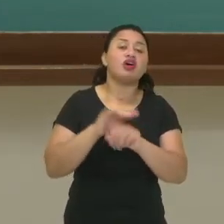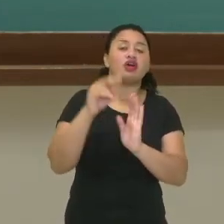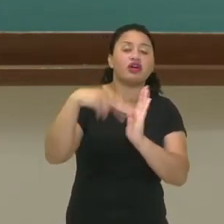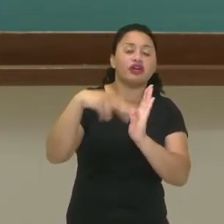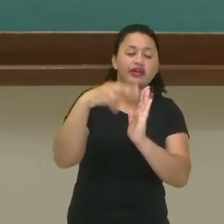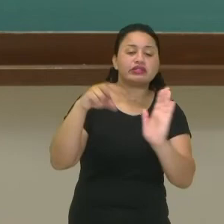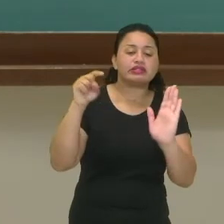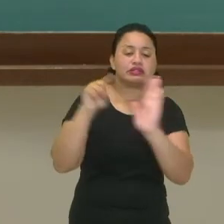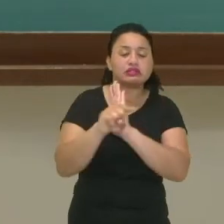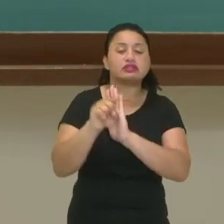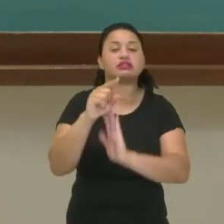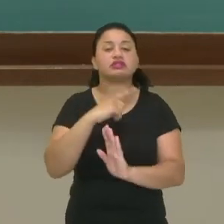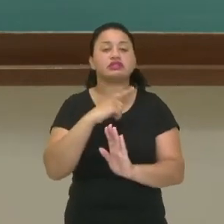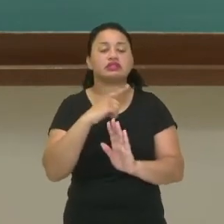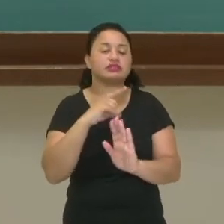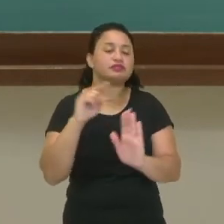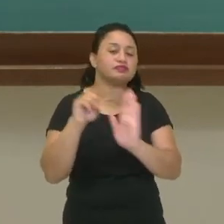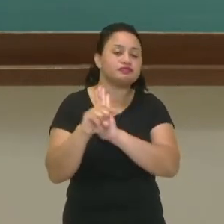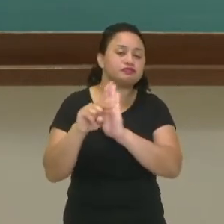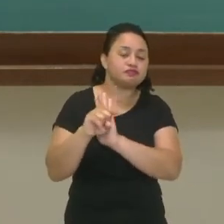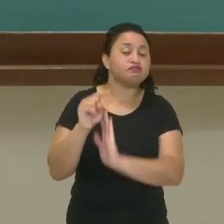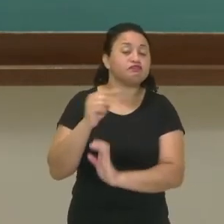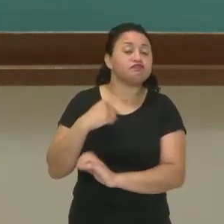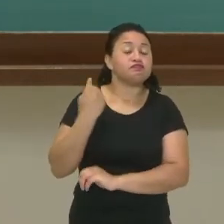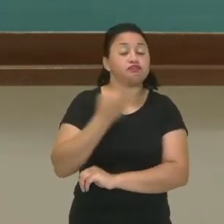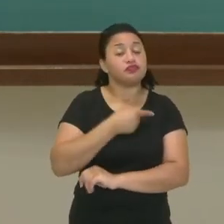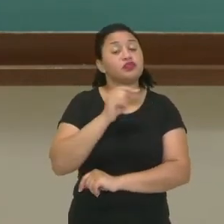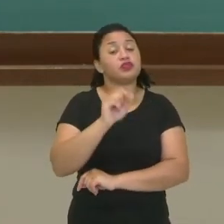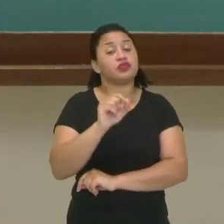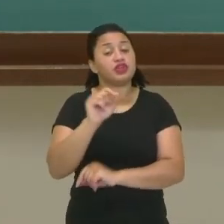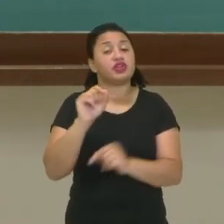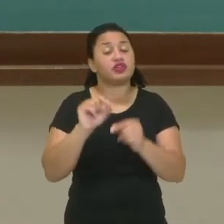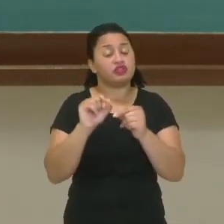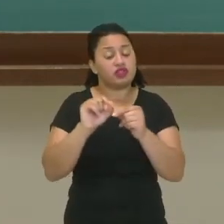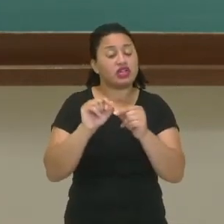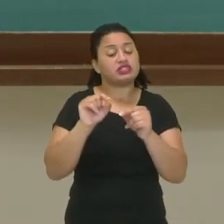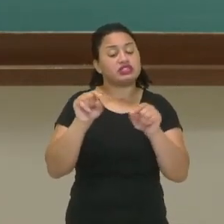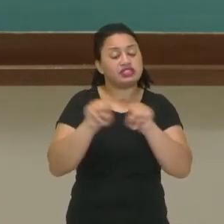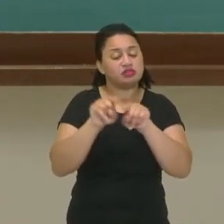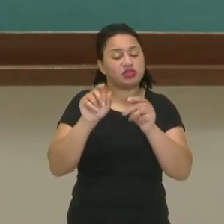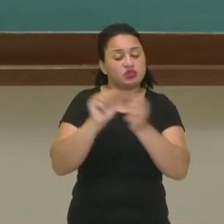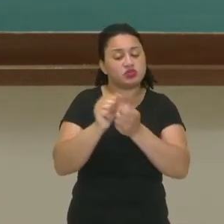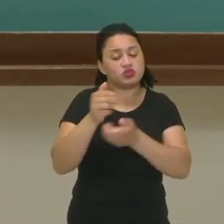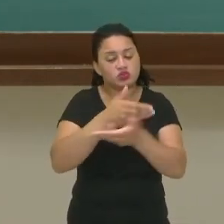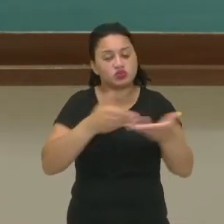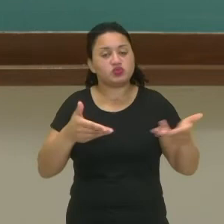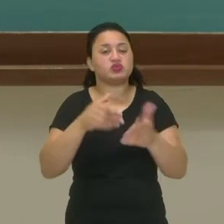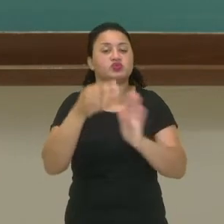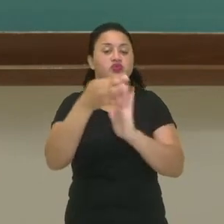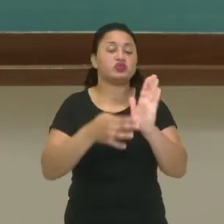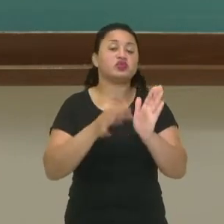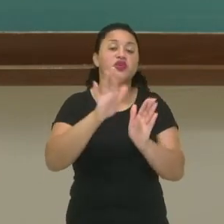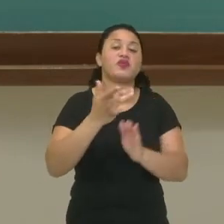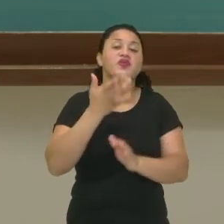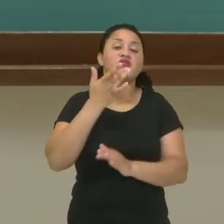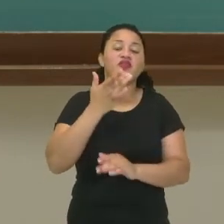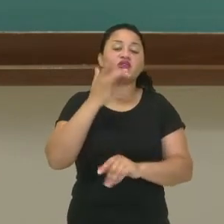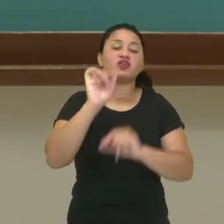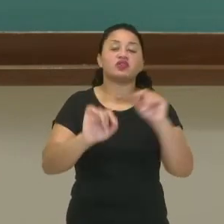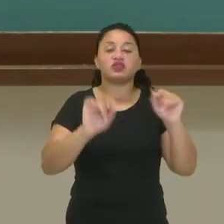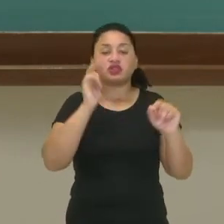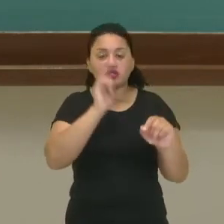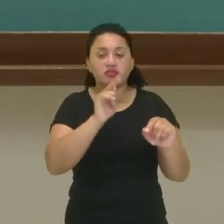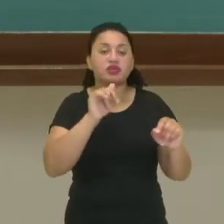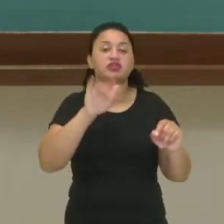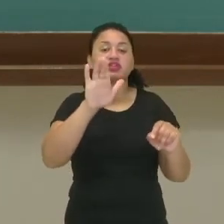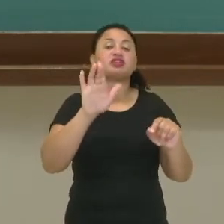ele traz esse questionamento para nós, ele traz a gente para dentro do texto, o que facilita para conseguir maior adesão